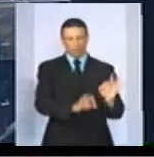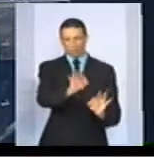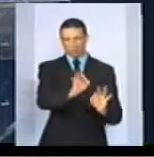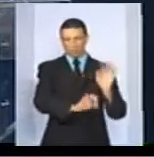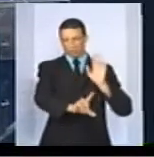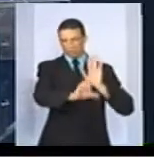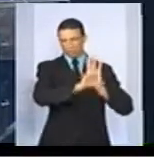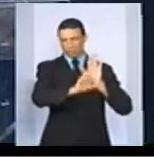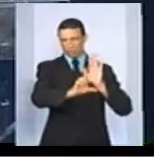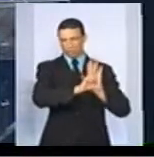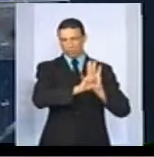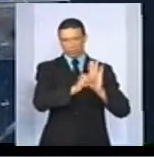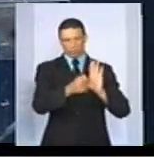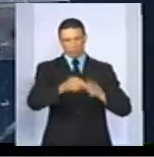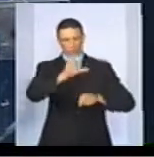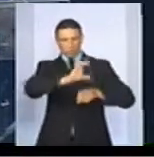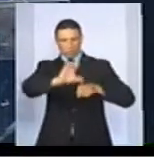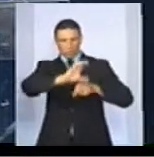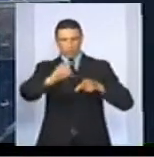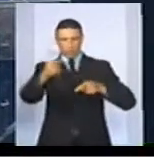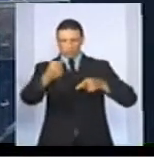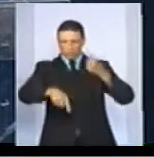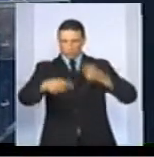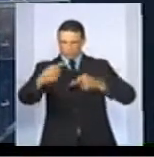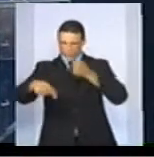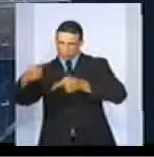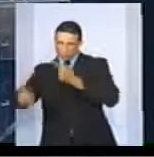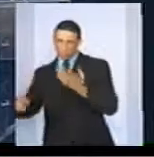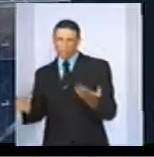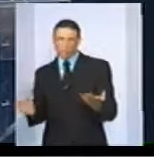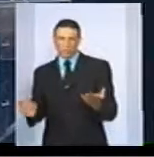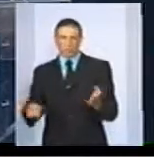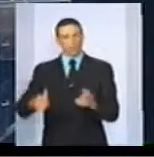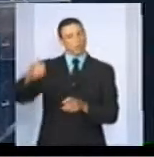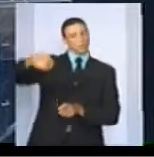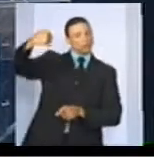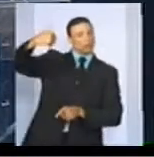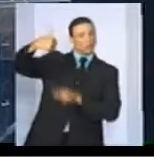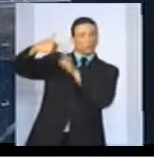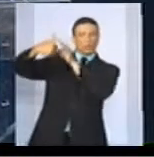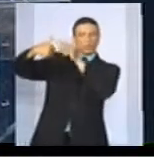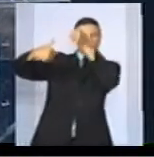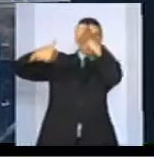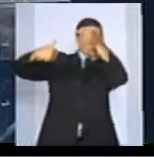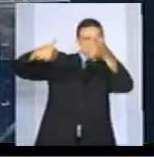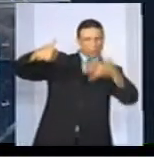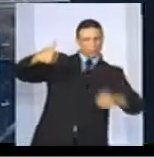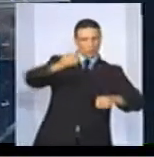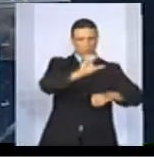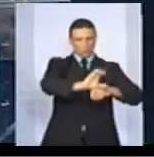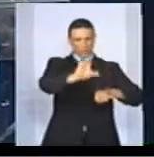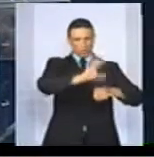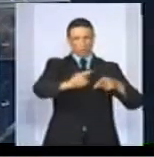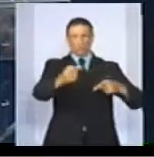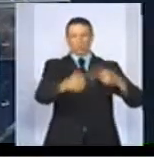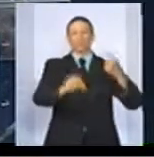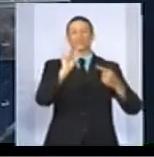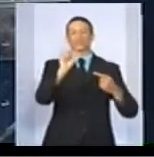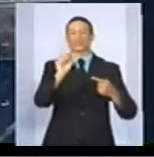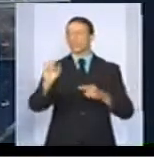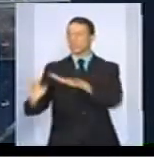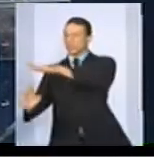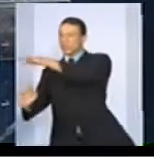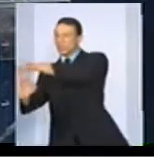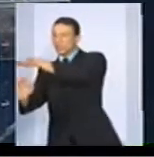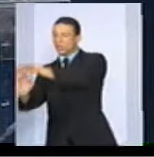seguir indicados e constitucionais primeiro por quê viola os princípios constitucionais da livre iniciativa